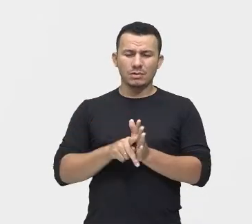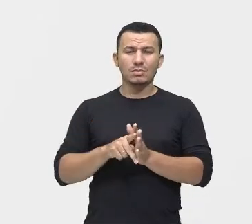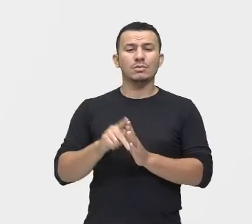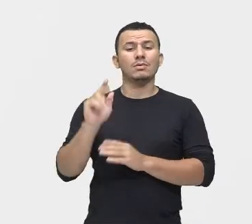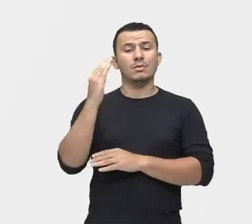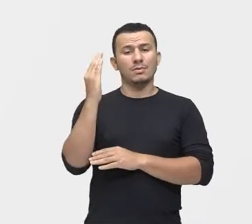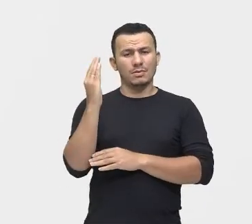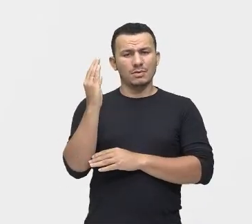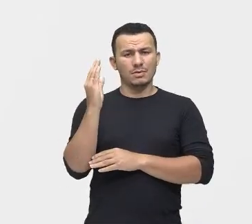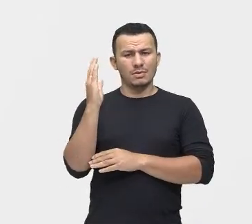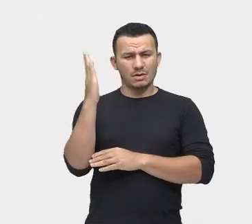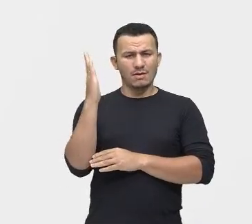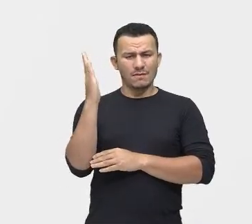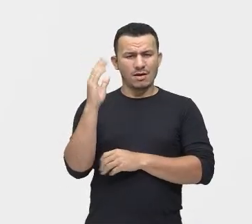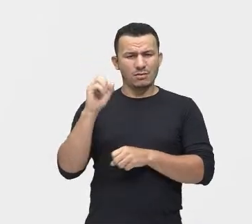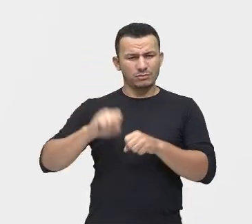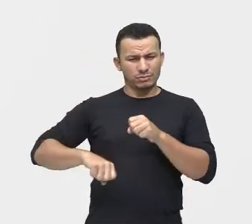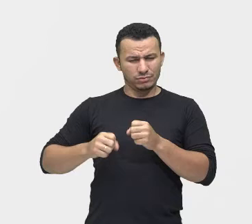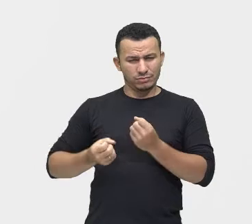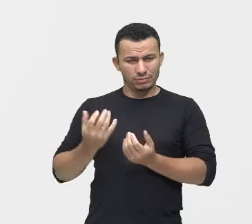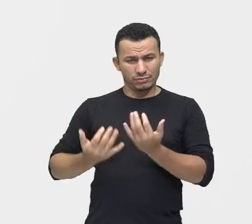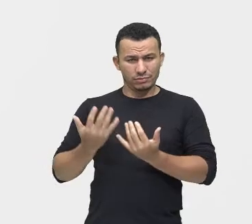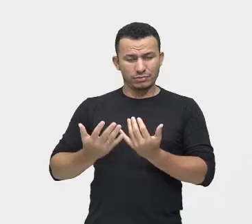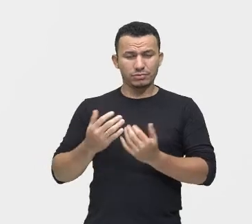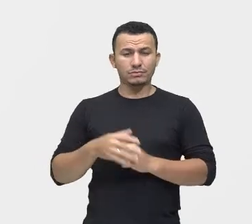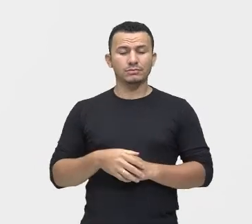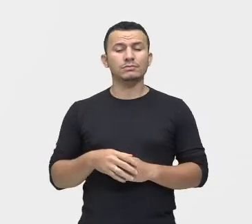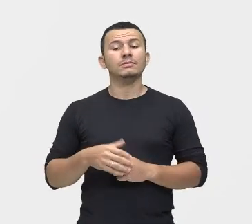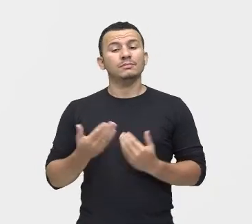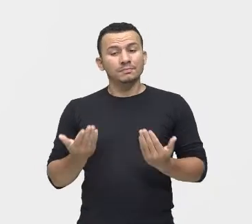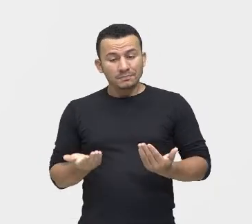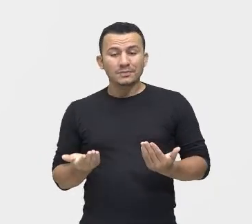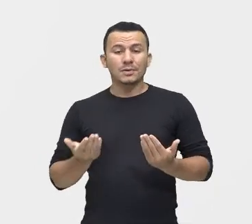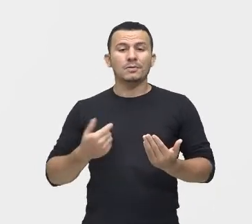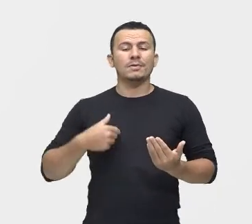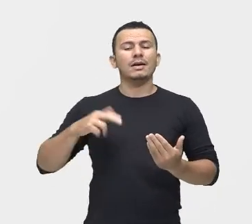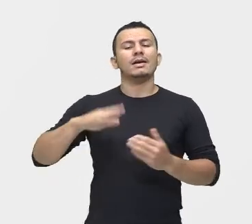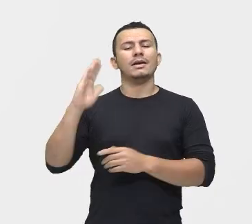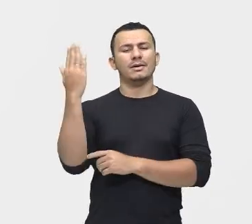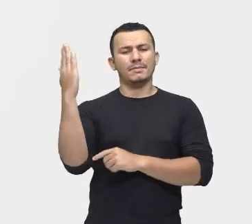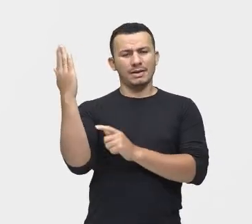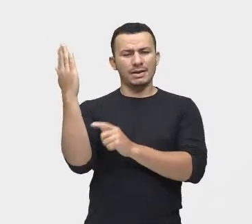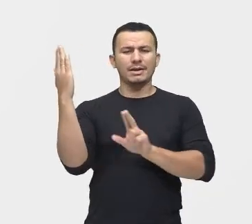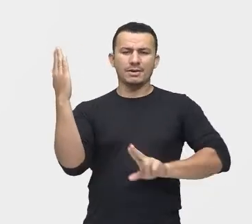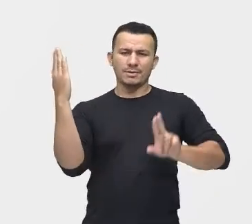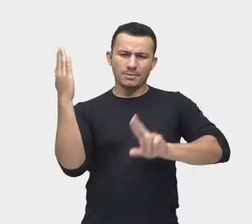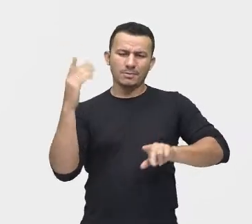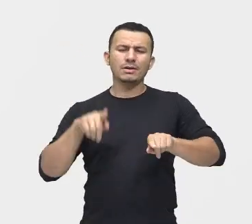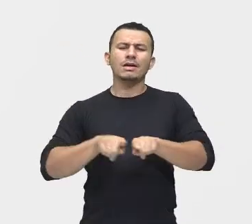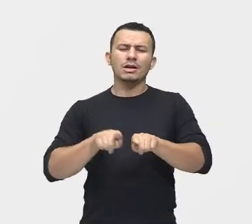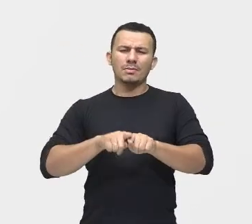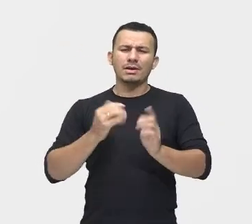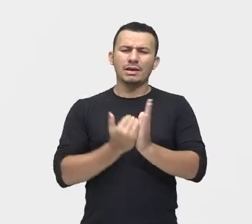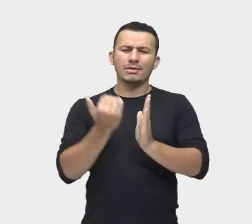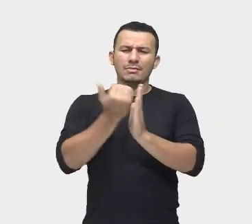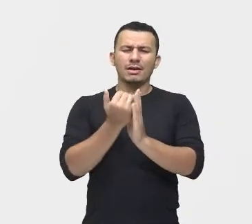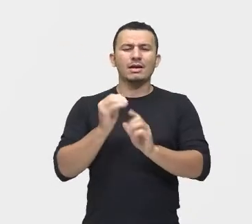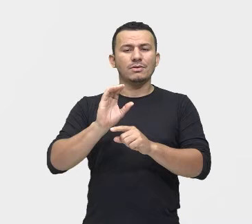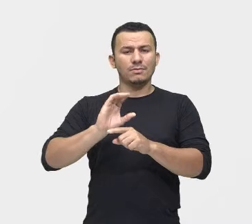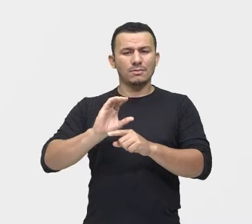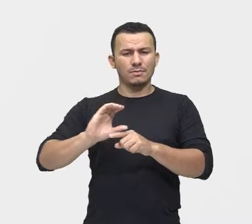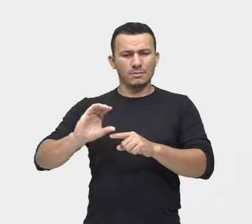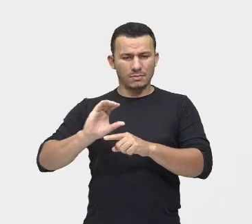carvão. O carvão mineral foi obtido pela fossilização da madeira e rico em